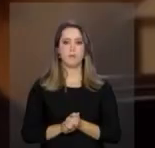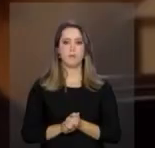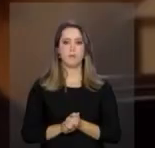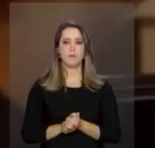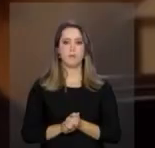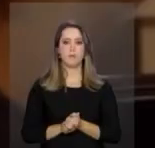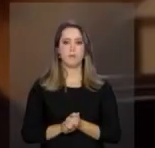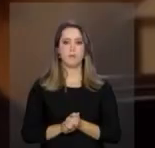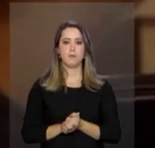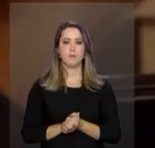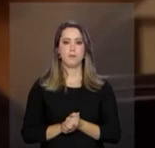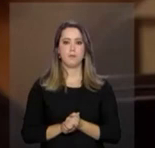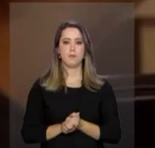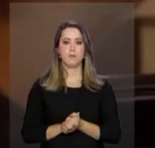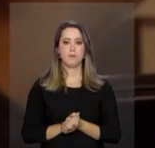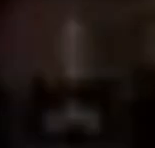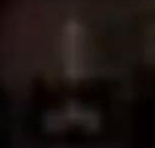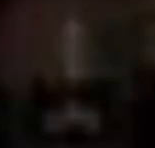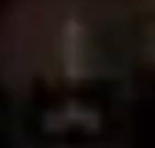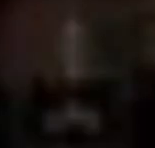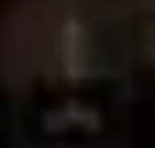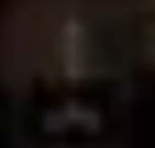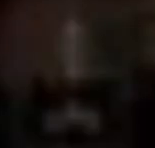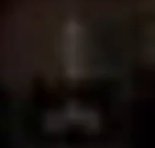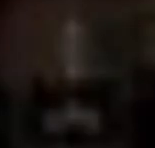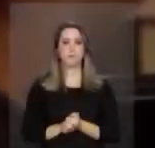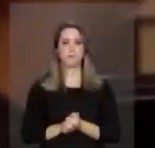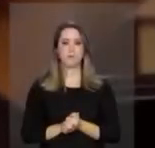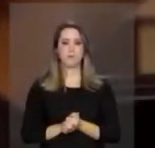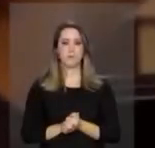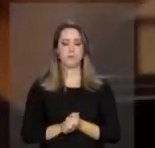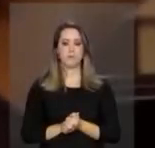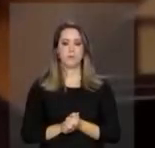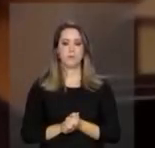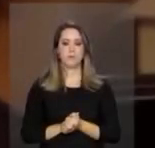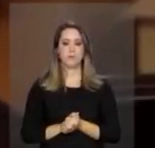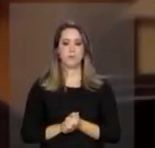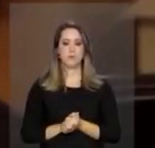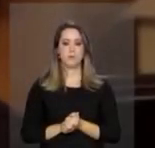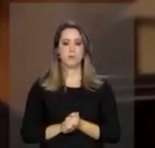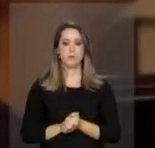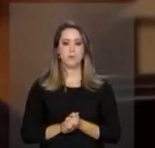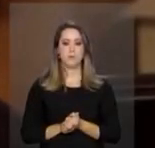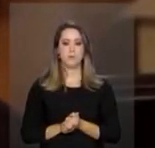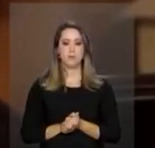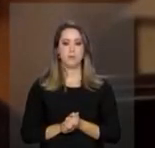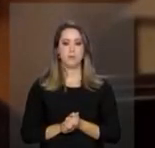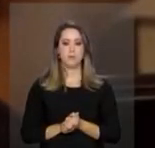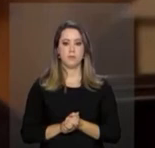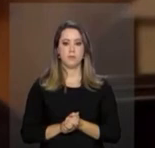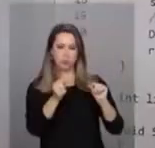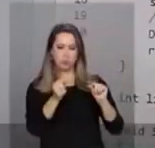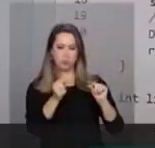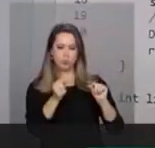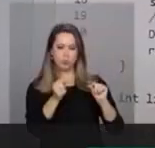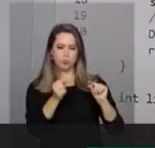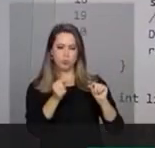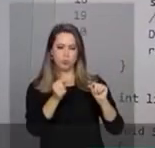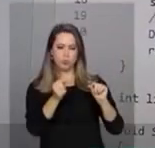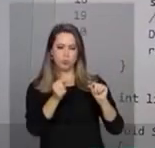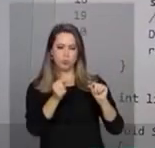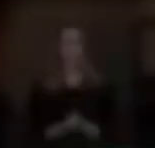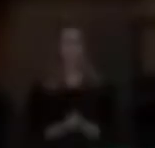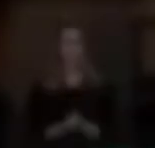E aí, a prova ia até, ó, passar um Nomes vídeo para complicados, vocês. Deixa a prova códigos dar pausa aqui, difíceis que o de vídeo está entender.